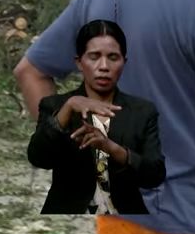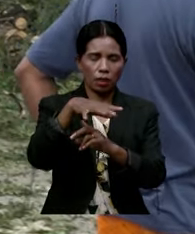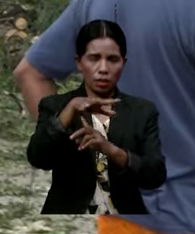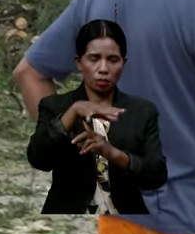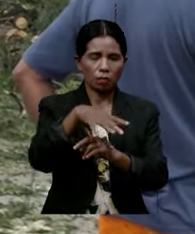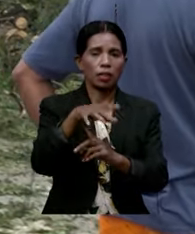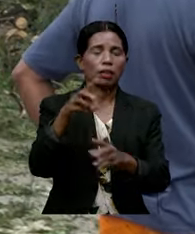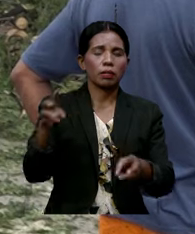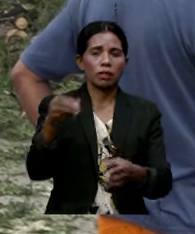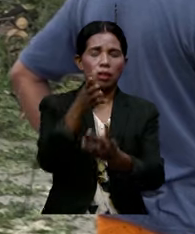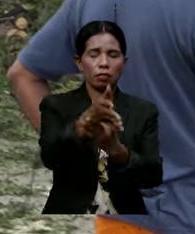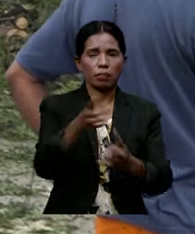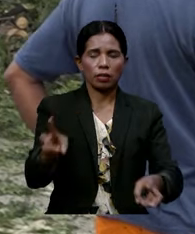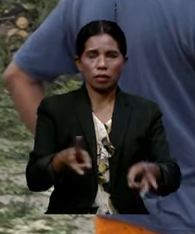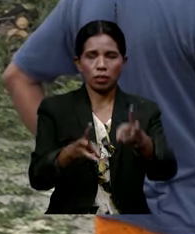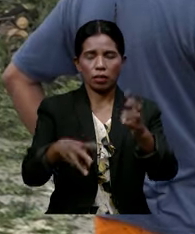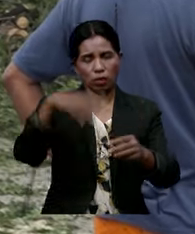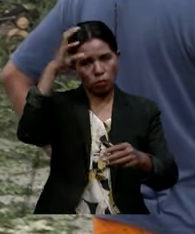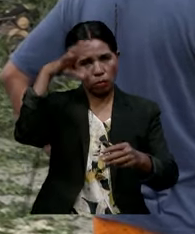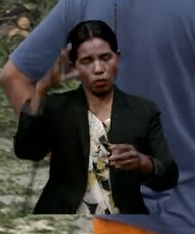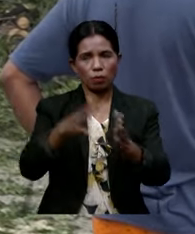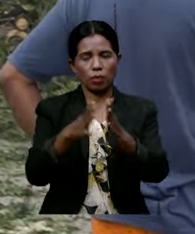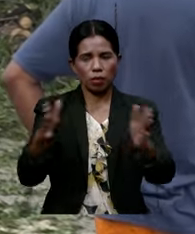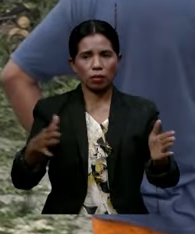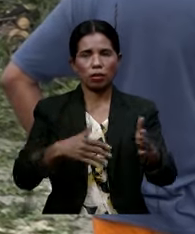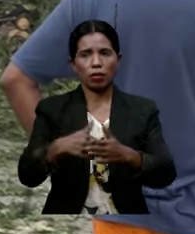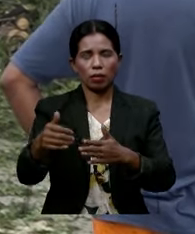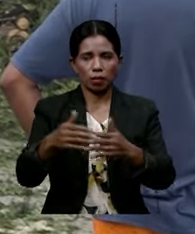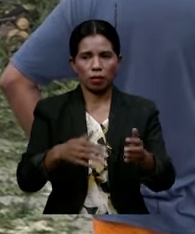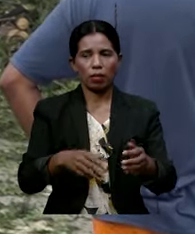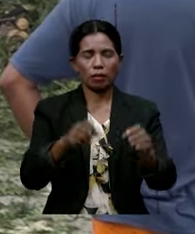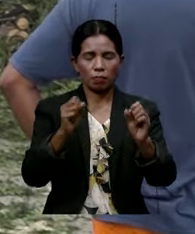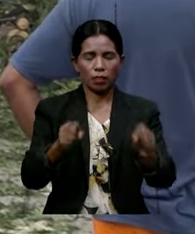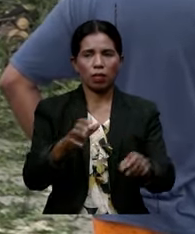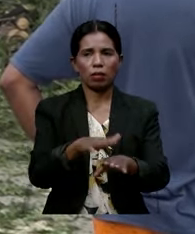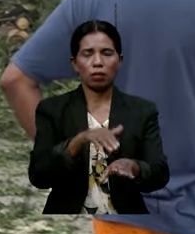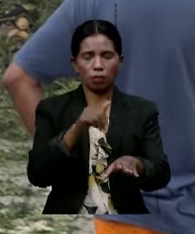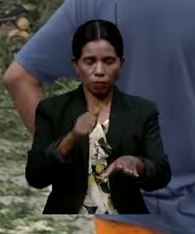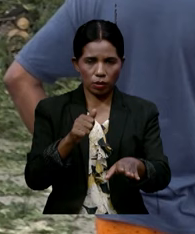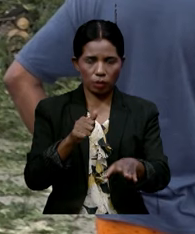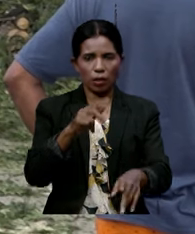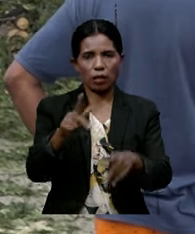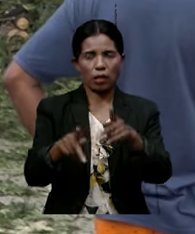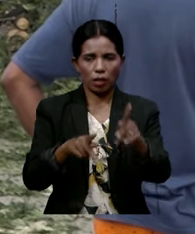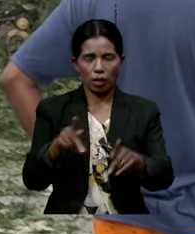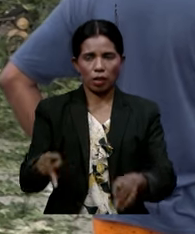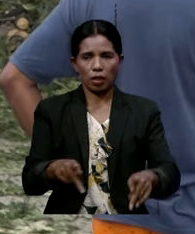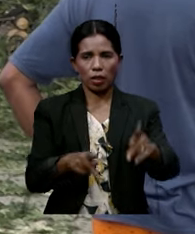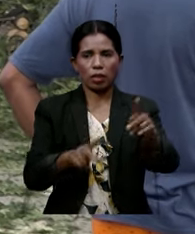konu, e udang bot, dala ruma, bele afeta ba meios públicos. Meios públicos quer dizer